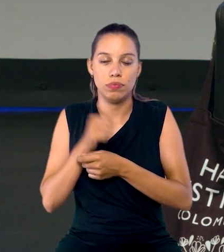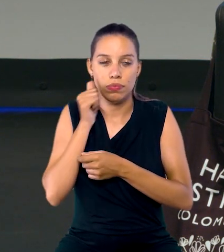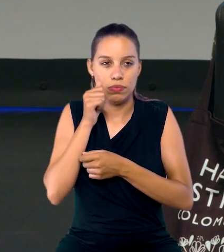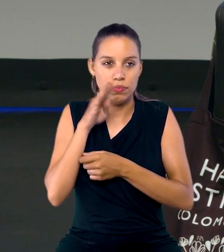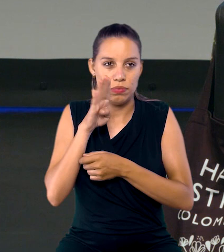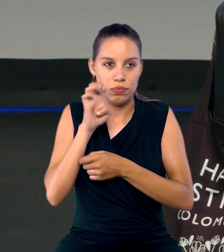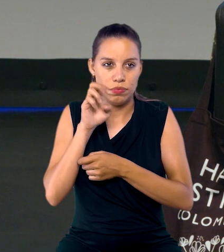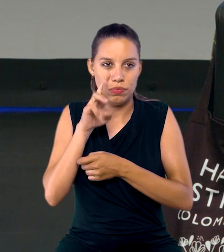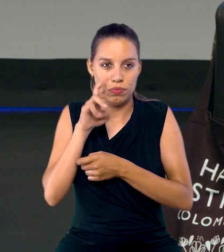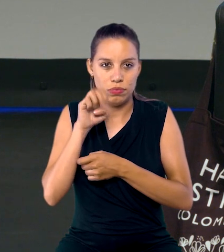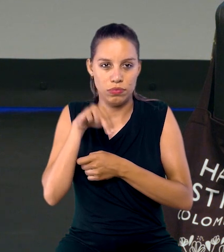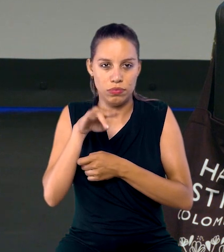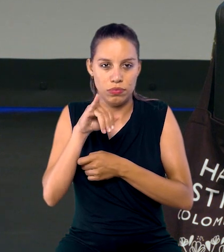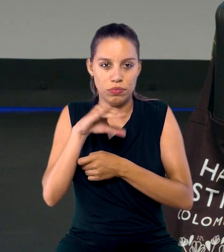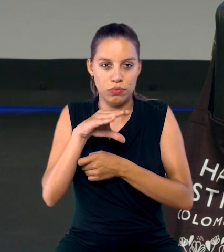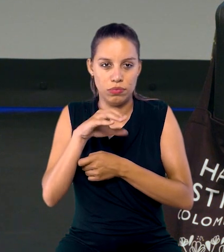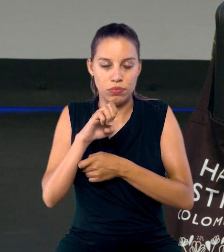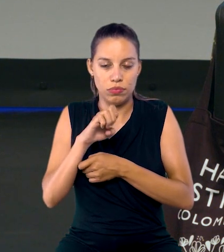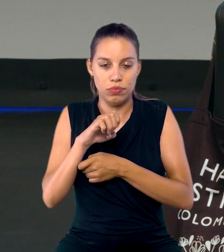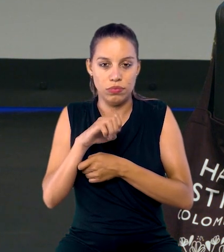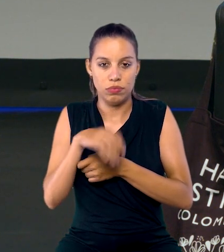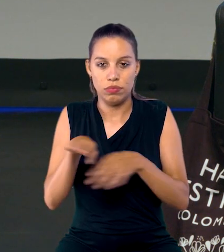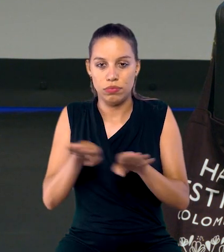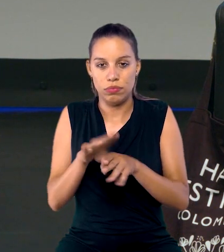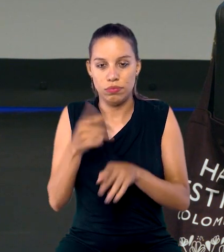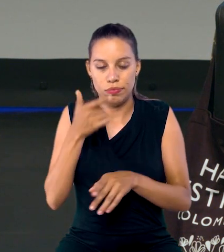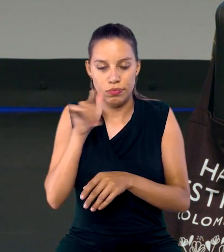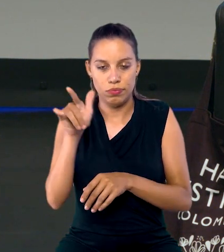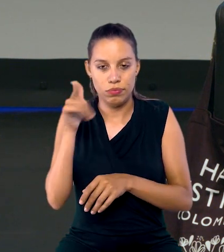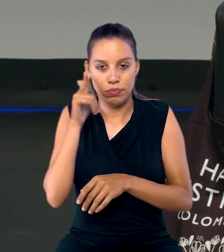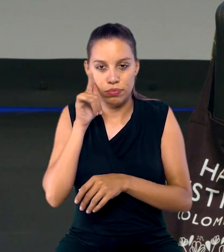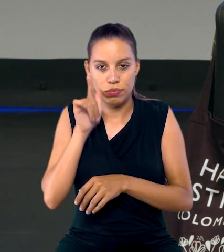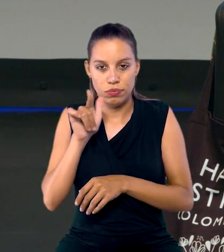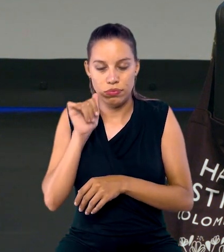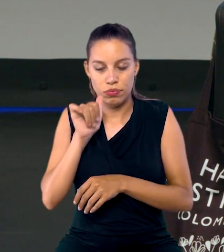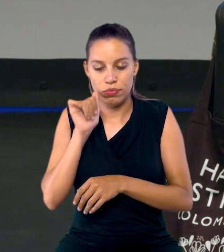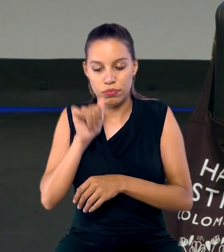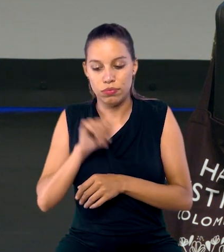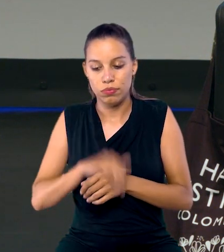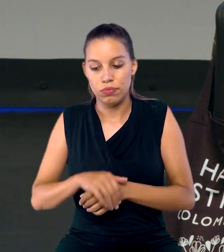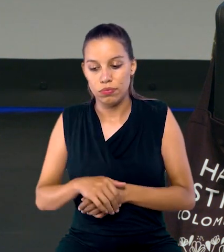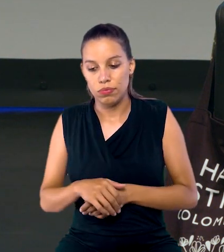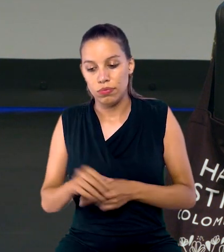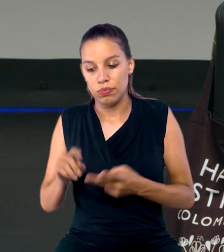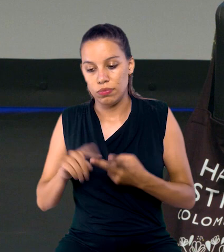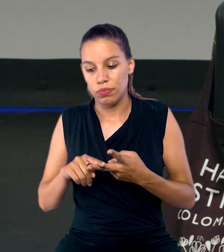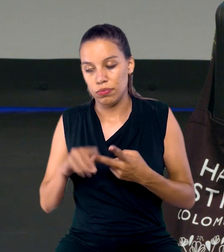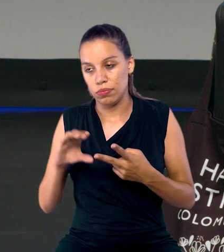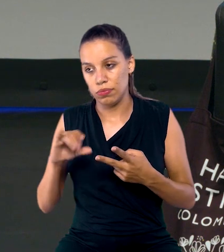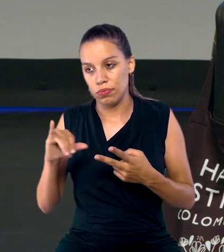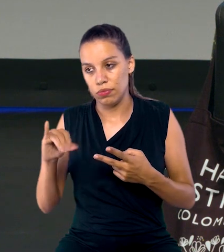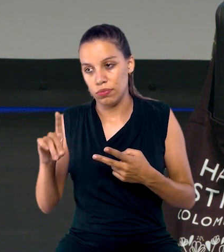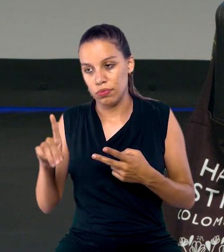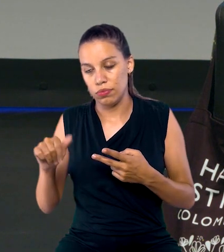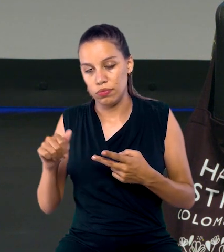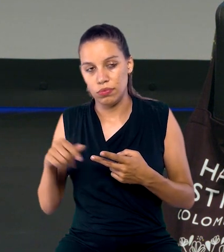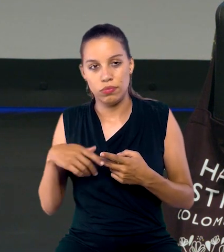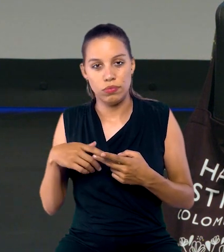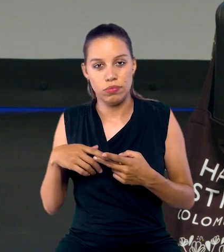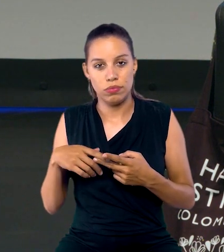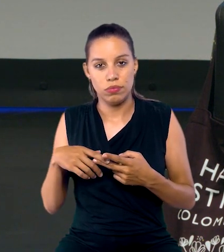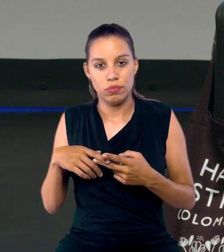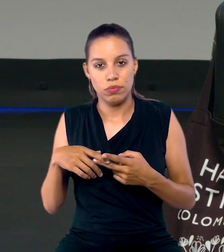a Berenice Bento e outras autoras também, a Cida Bento, perdão, ela comenta, né, que